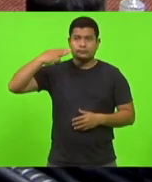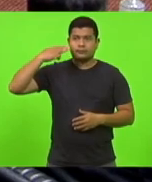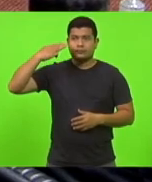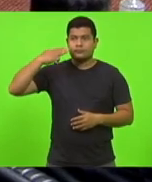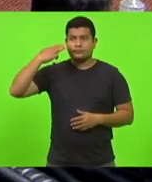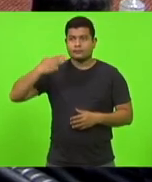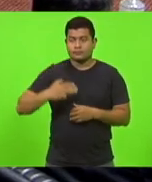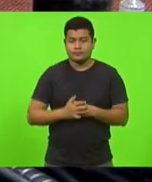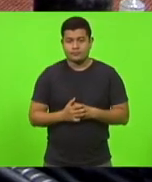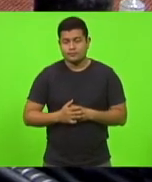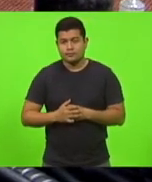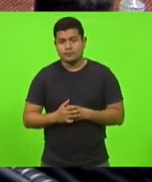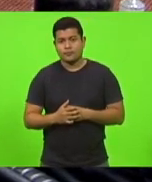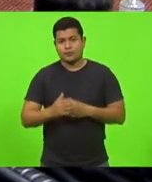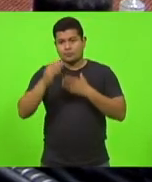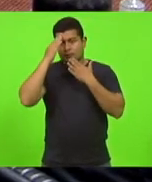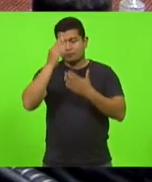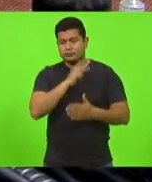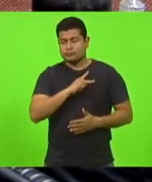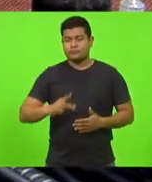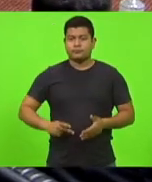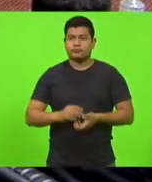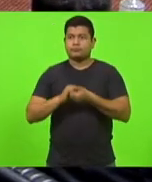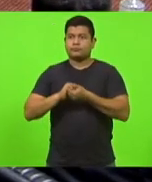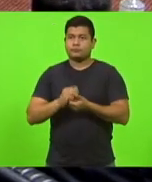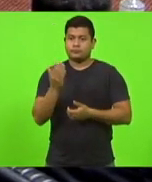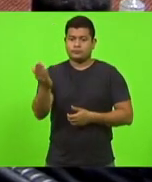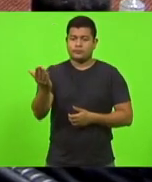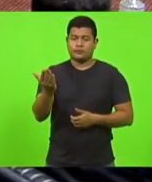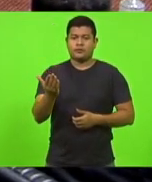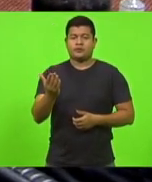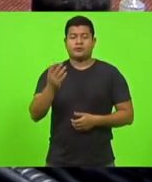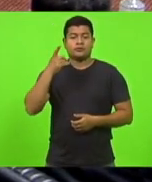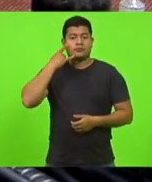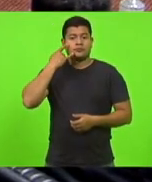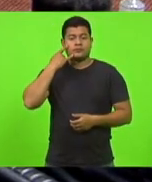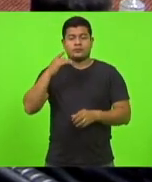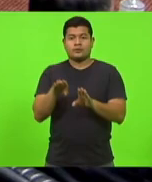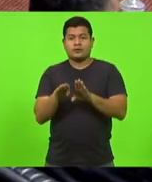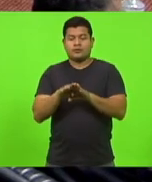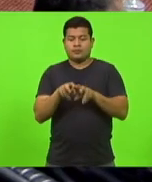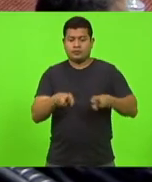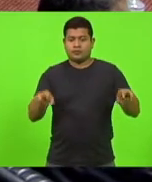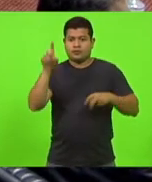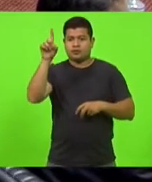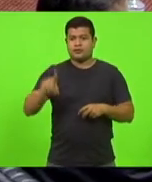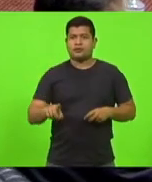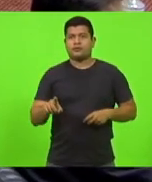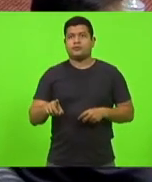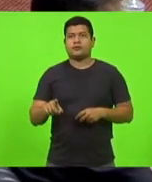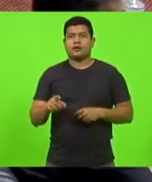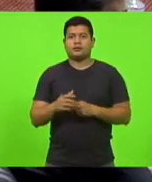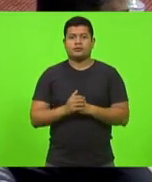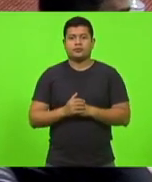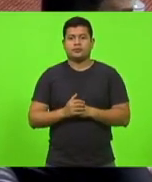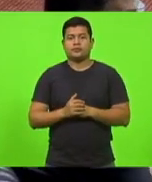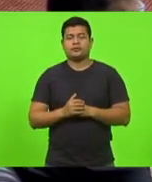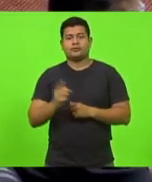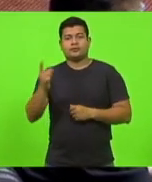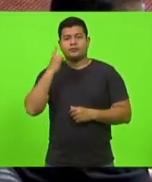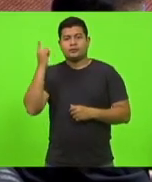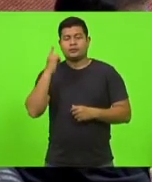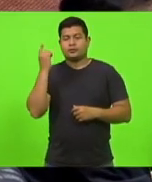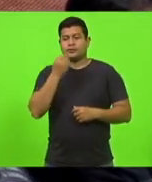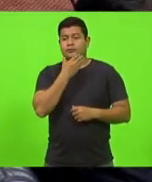Obrigado, presidente. Cumprimento Vossa Excelência, deputado Mauro de Nadal, os nobres colegas que fazem parte da mesa, os colegas, deputados aqui